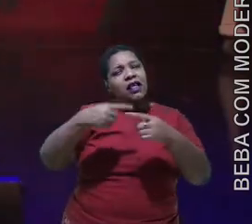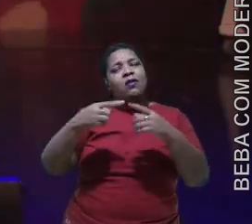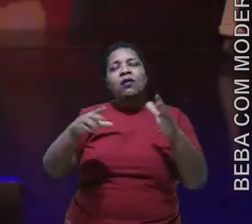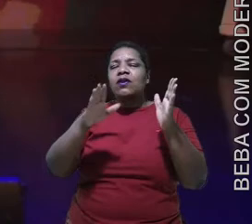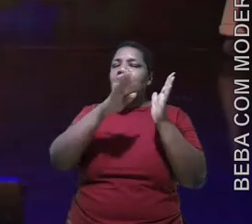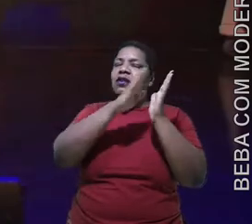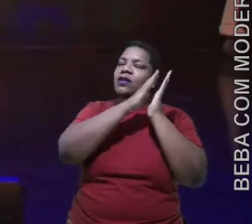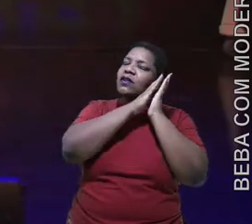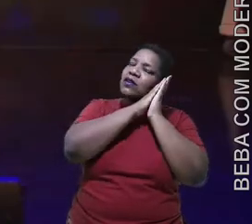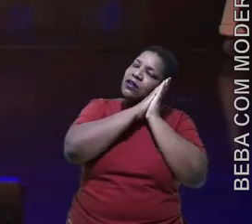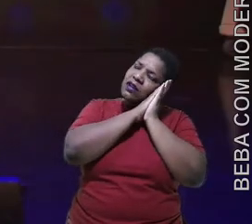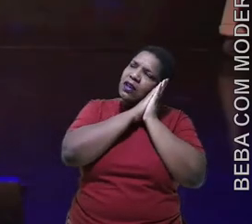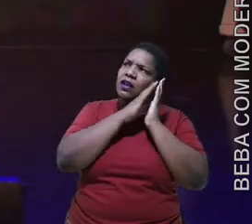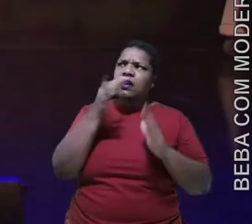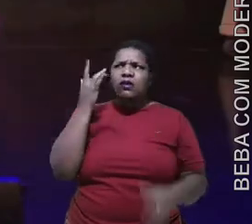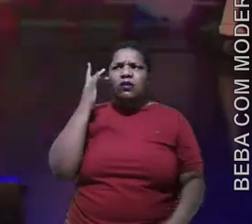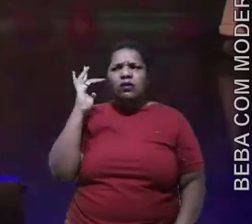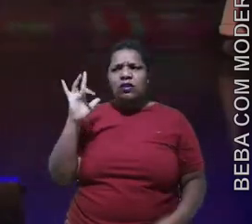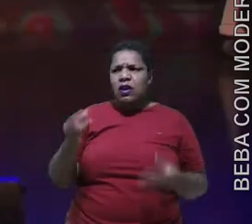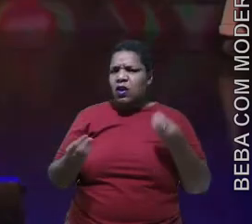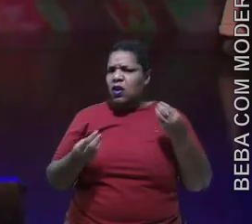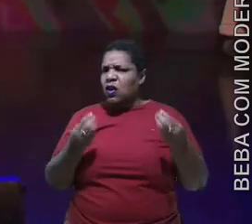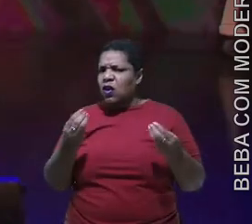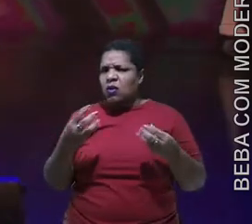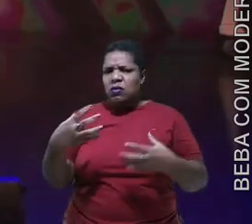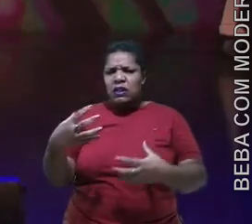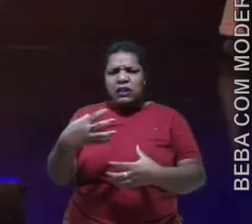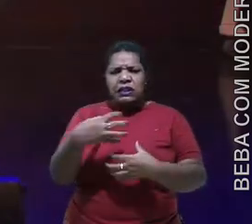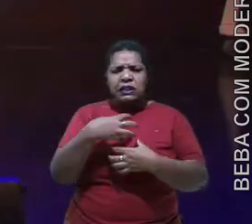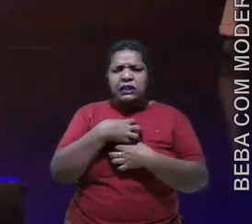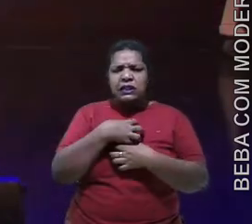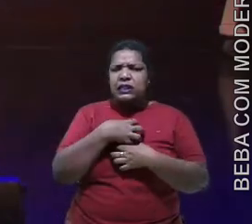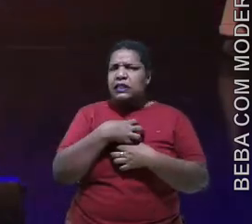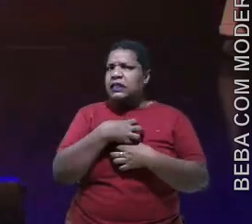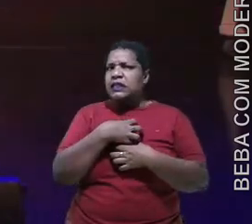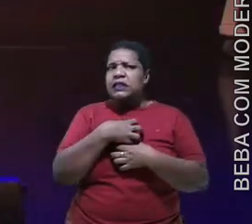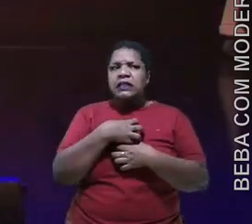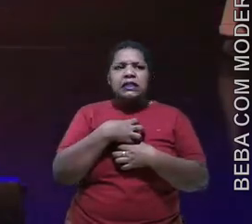não sei te dizer me fez sentir